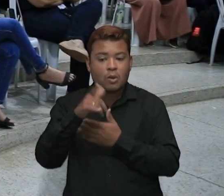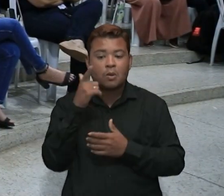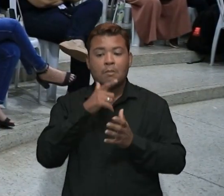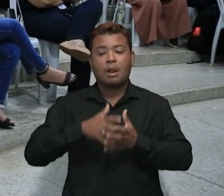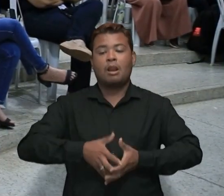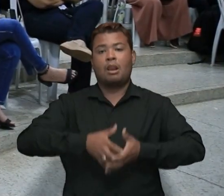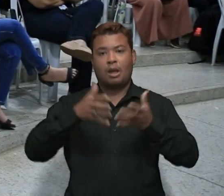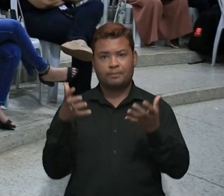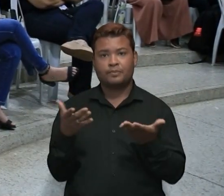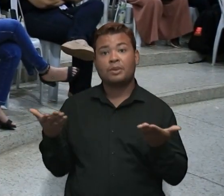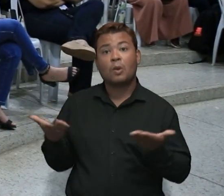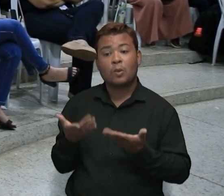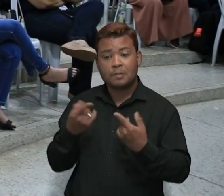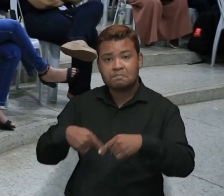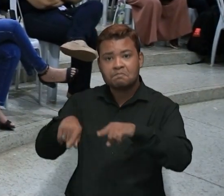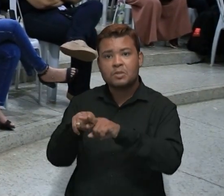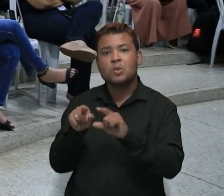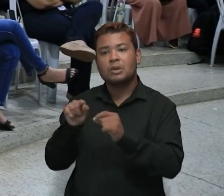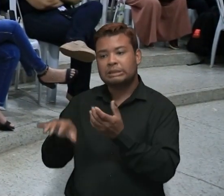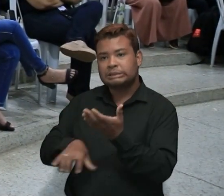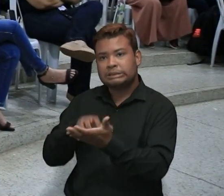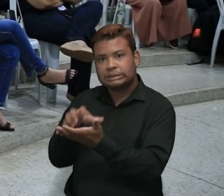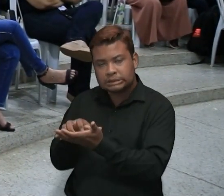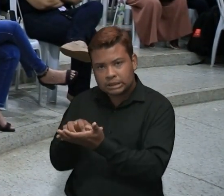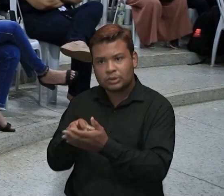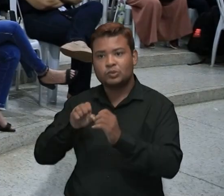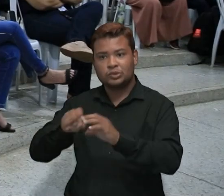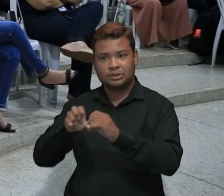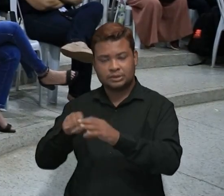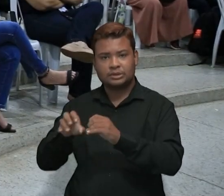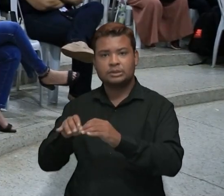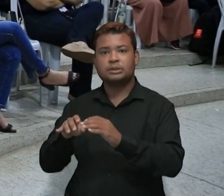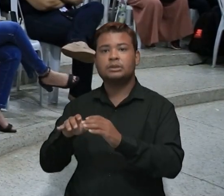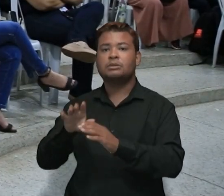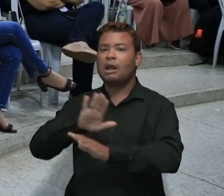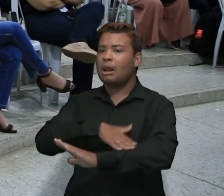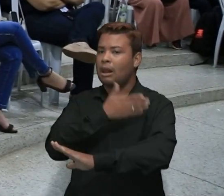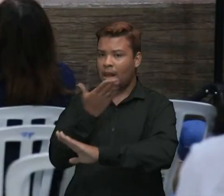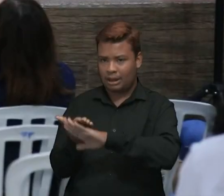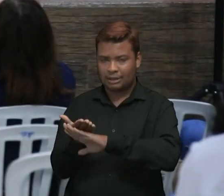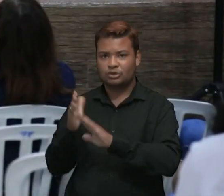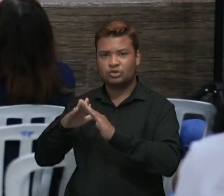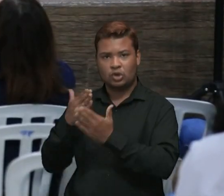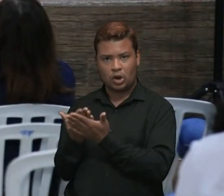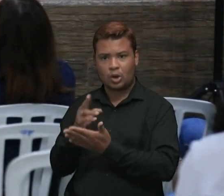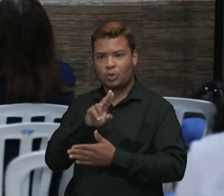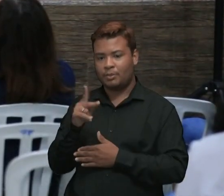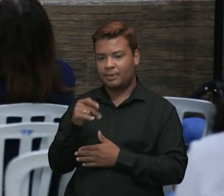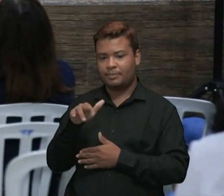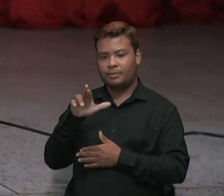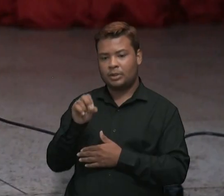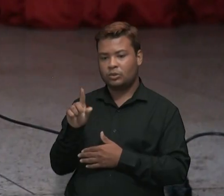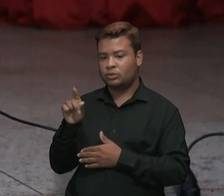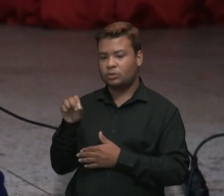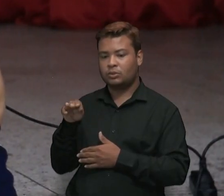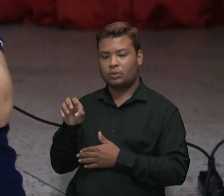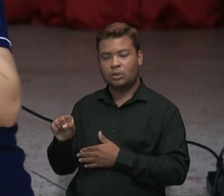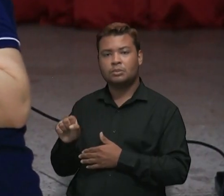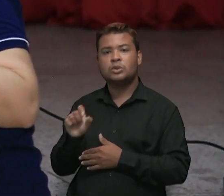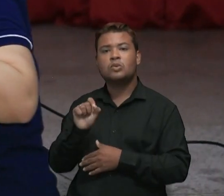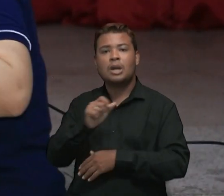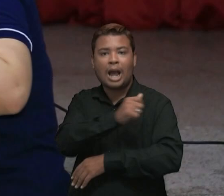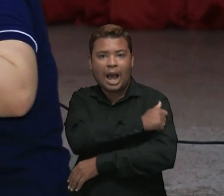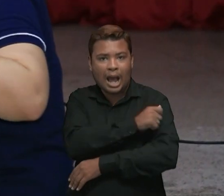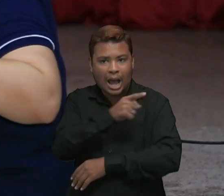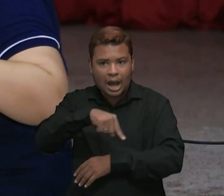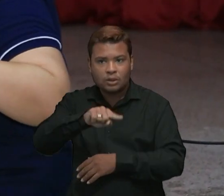agora, em parceria com o Centro de Ensino em Período Integral Professor Pedro Gomes, vai ser desenvolvido por estudantes